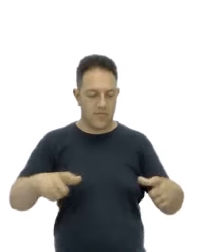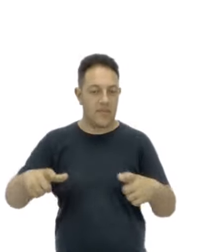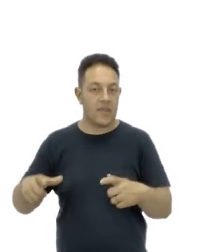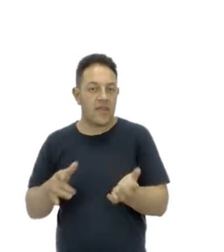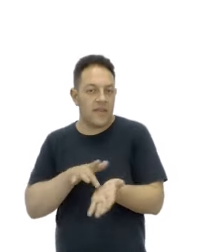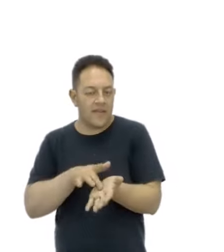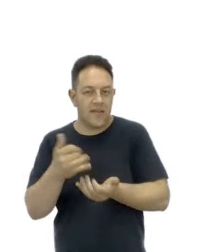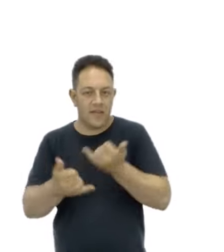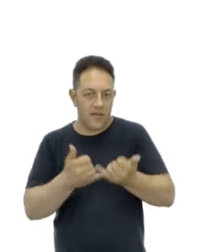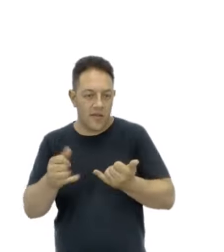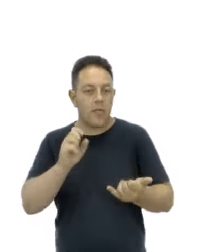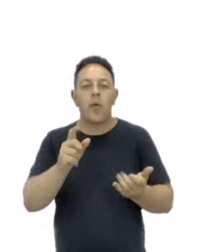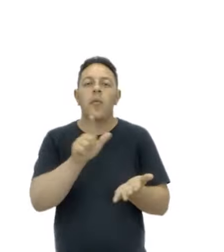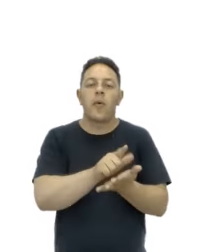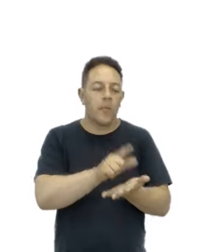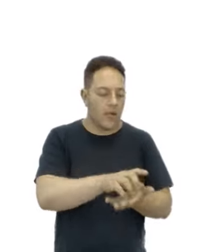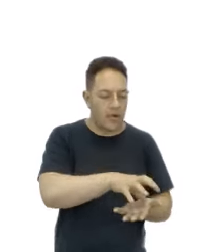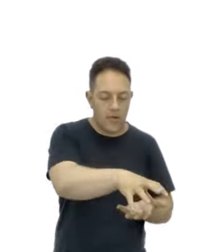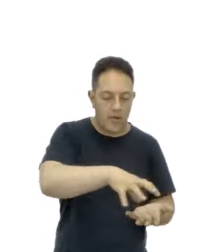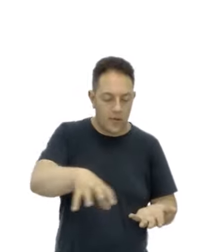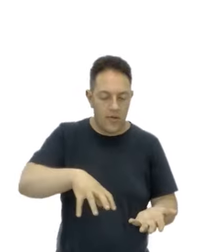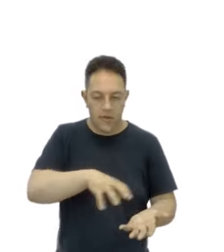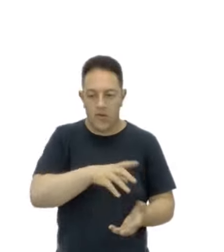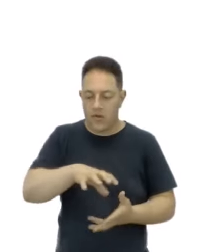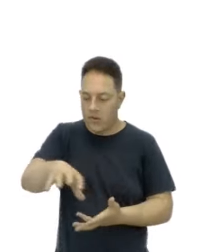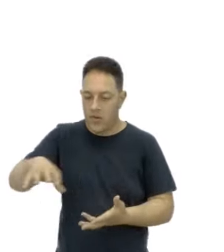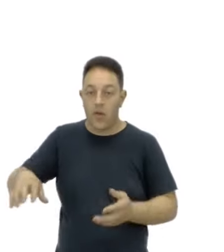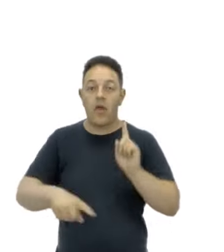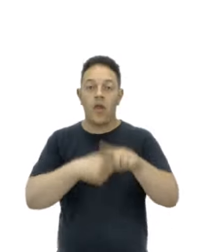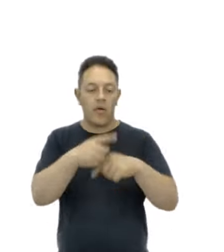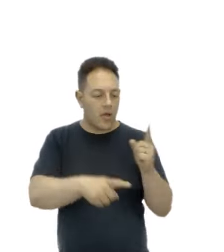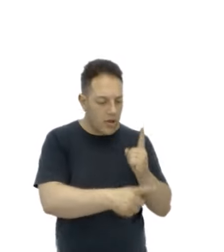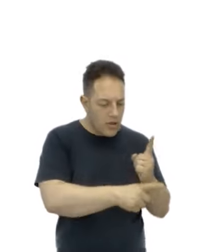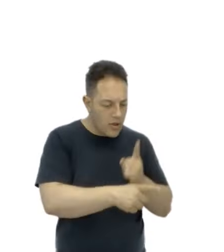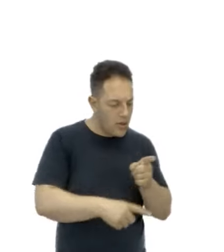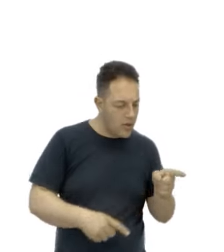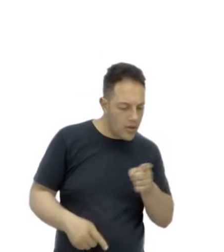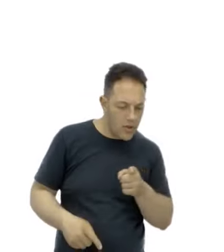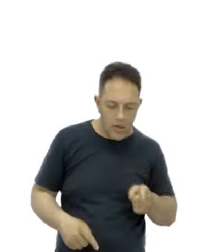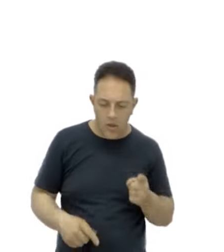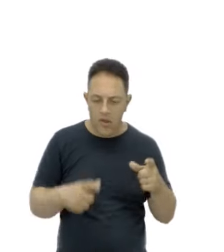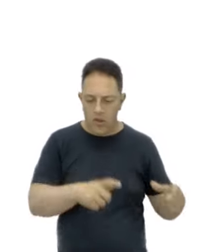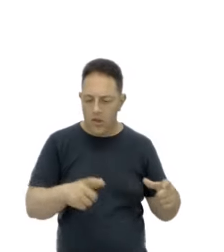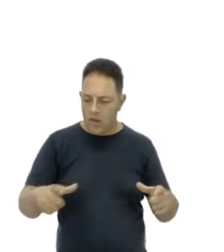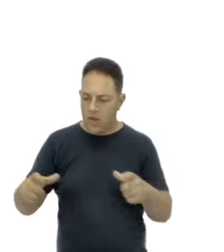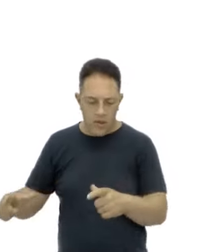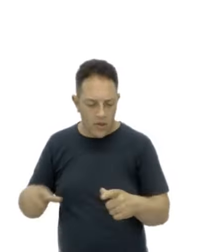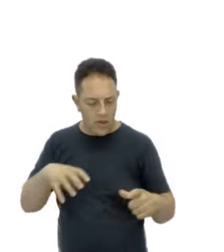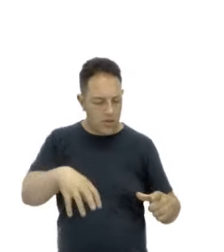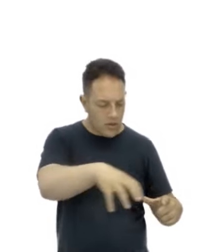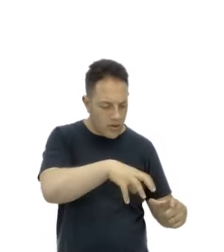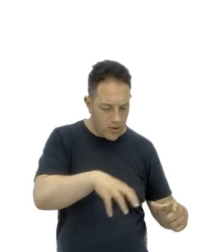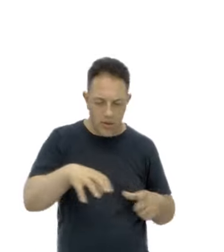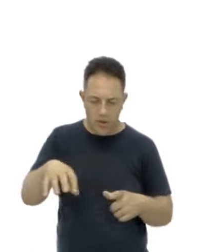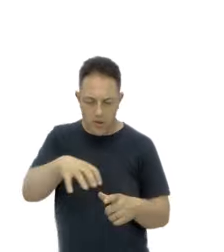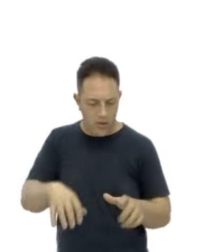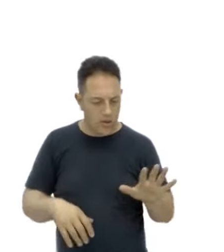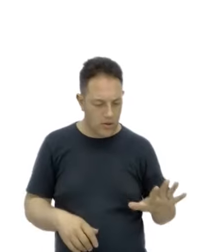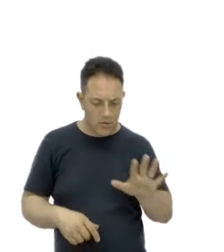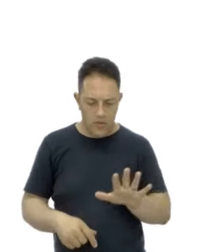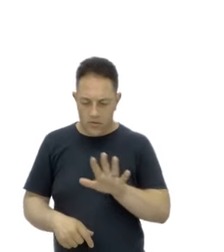tudo. Após a distribuição, as crianças poderiam verificar que cada prato recebeu 5